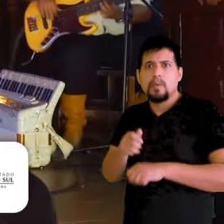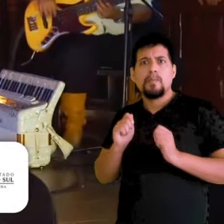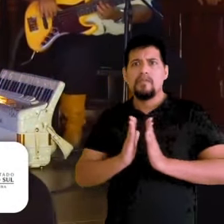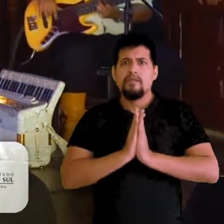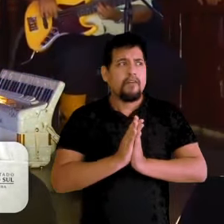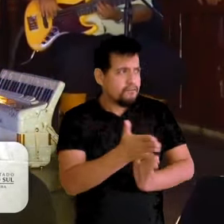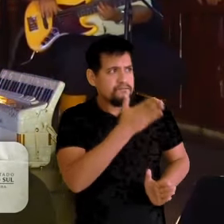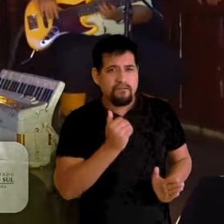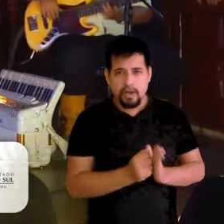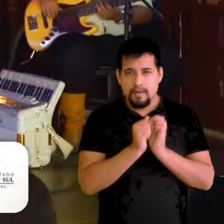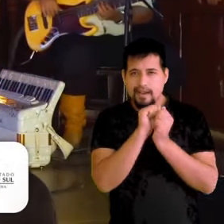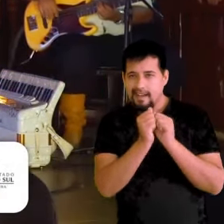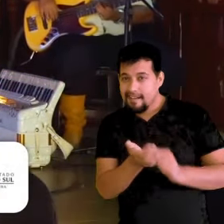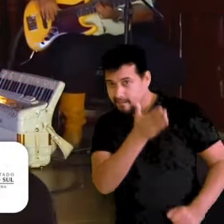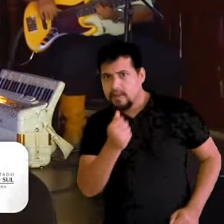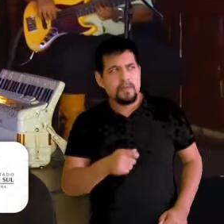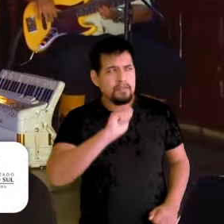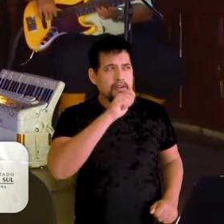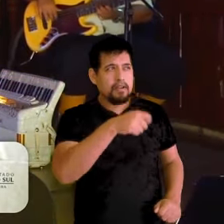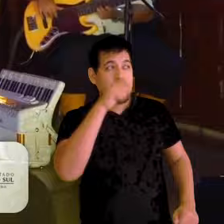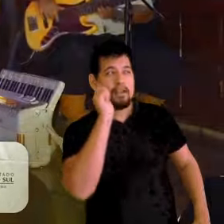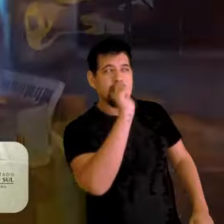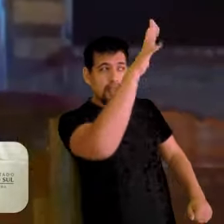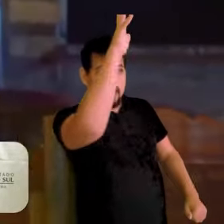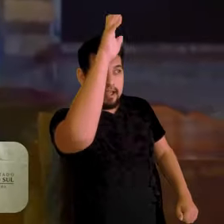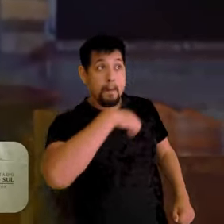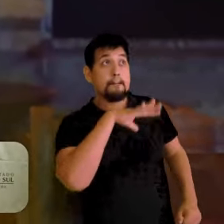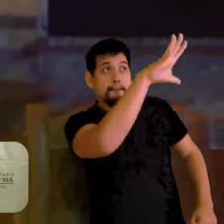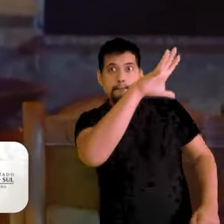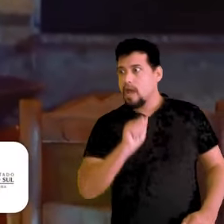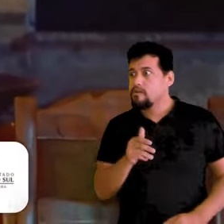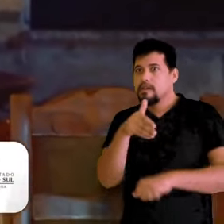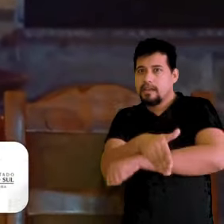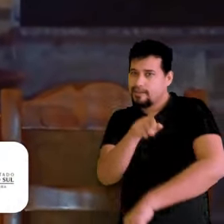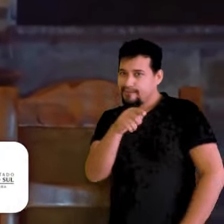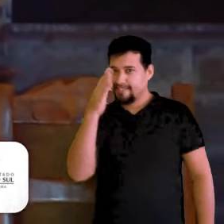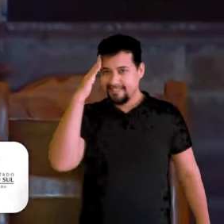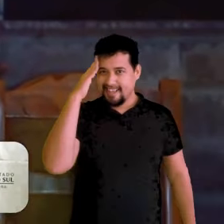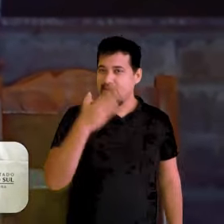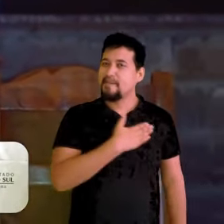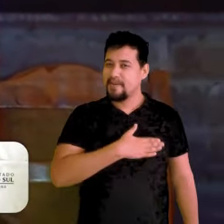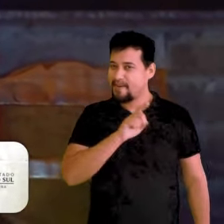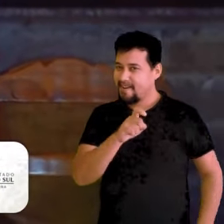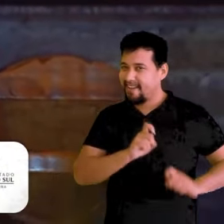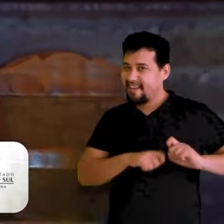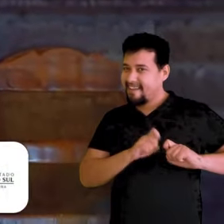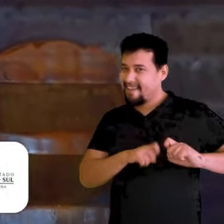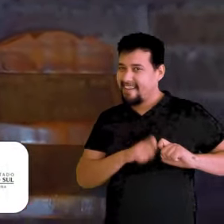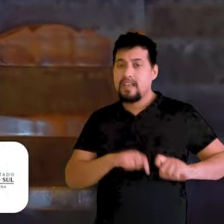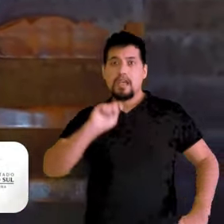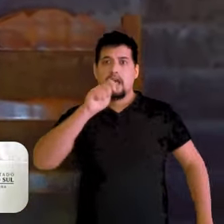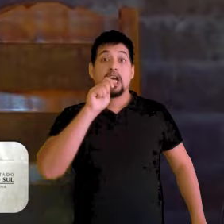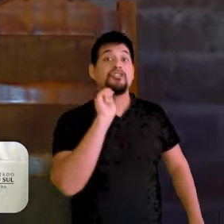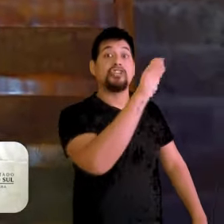entrar. Atira a chave da sacada, vamos namorar. Tira a chave da sacada, guria, tira a chave, que o teu neguinho sabe que tu gosta de